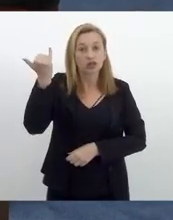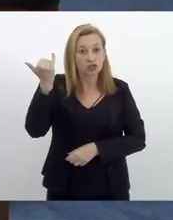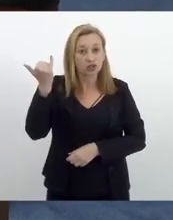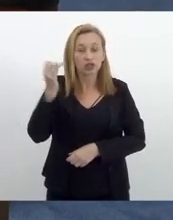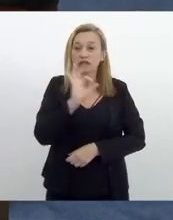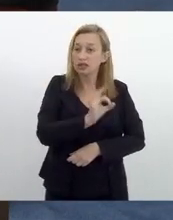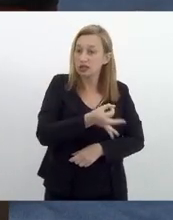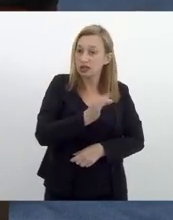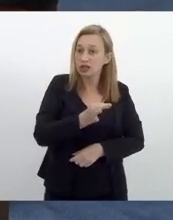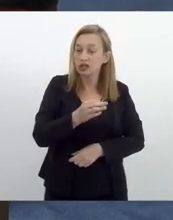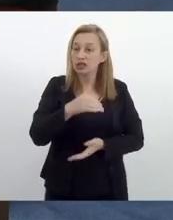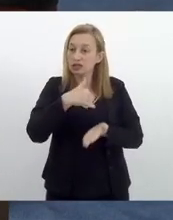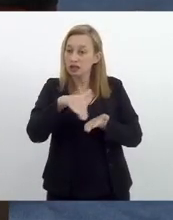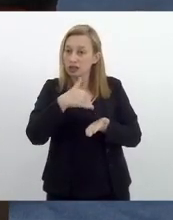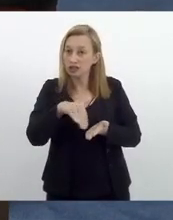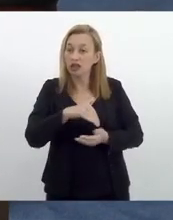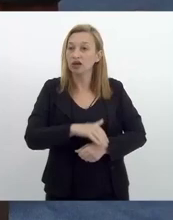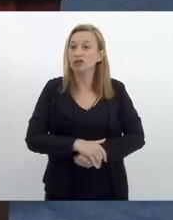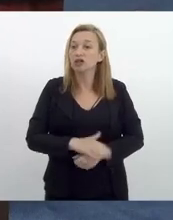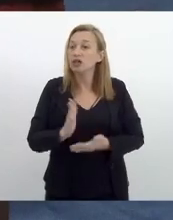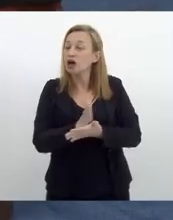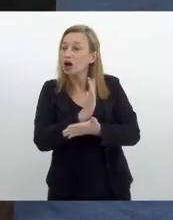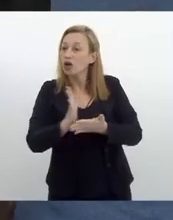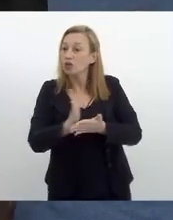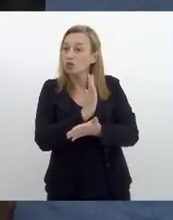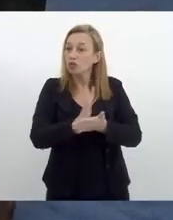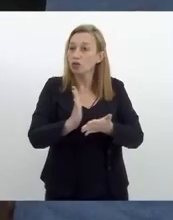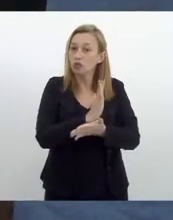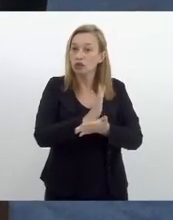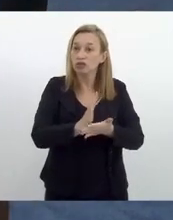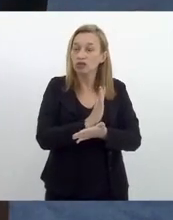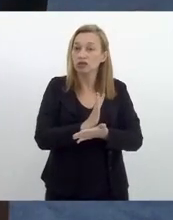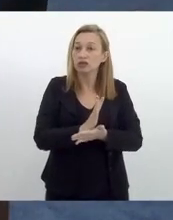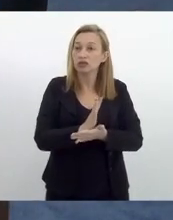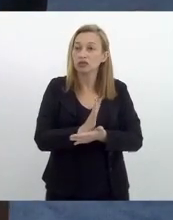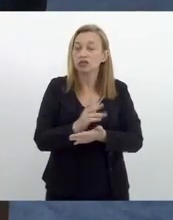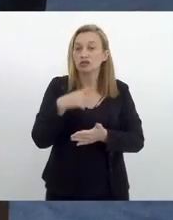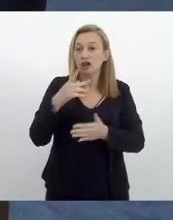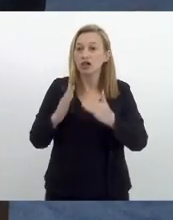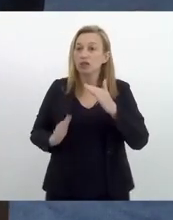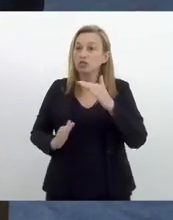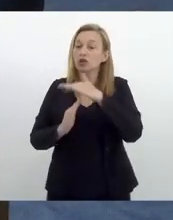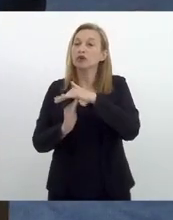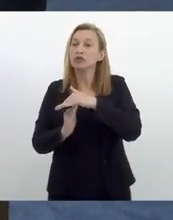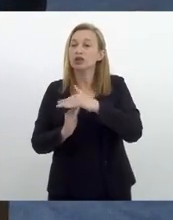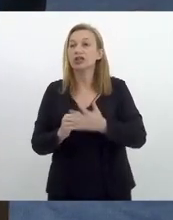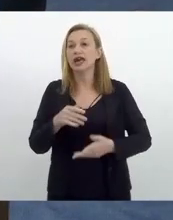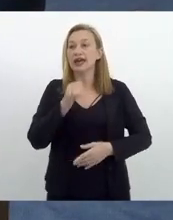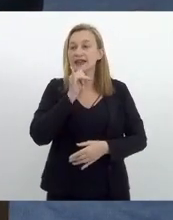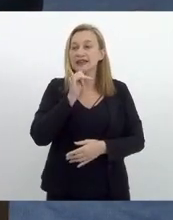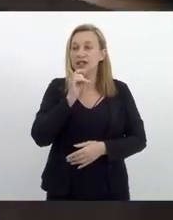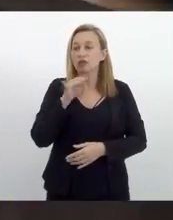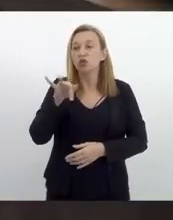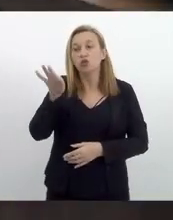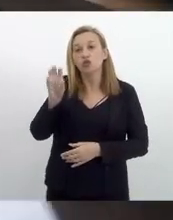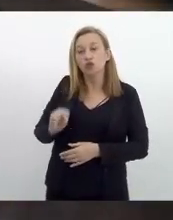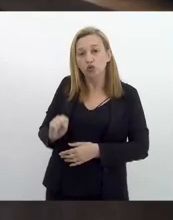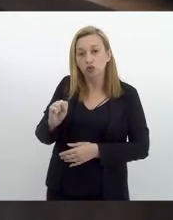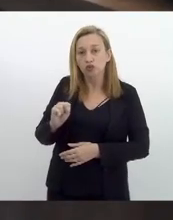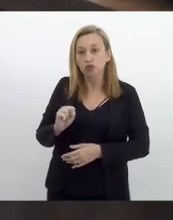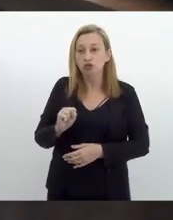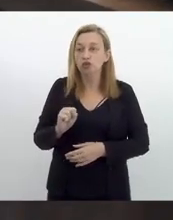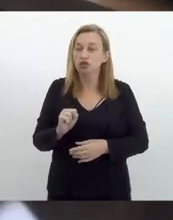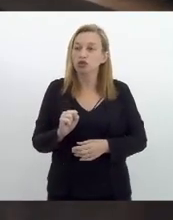garantir, secretário, algumas exceções a esse limite, como, por exemplo, os fundos que estão constitucionalizados,